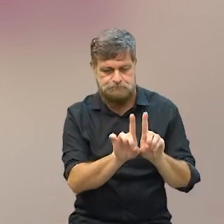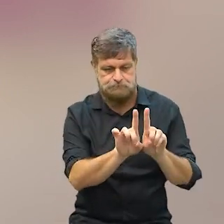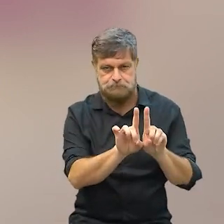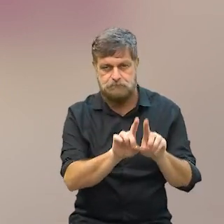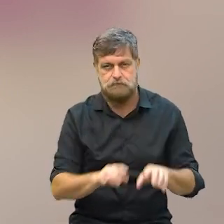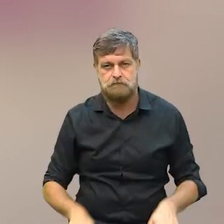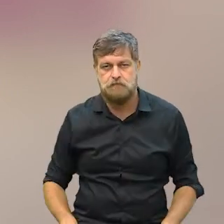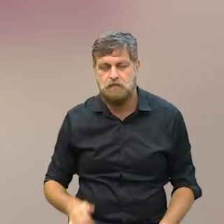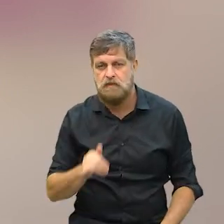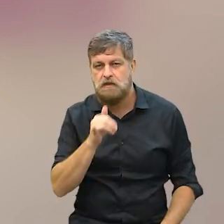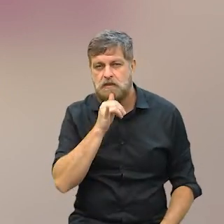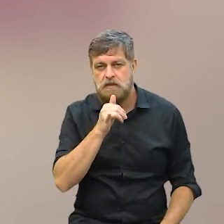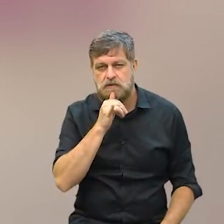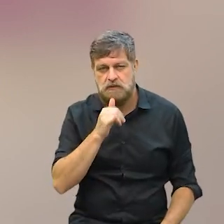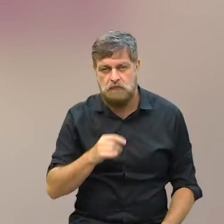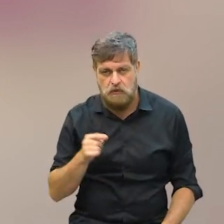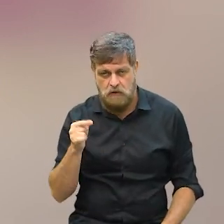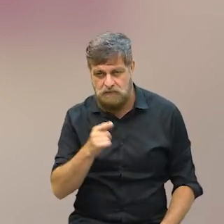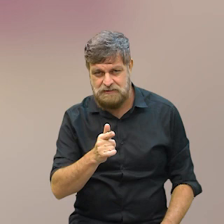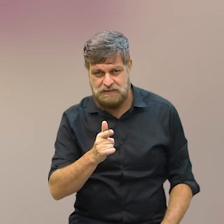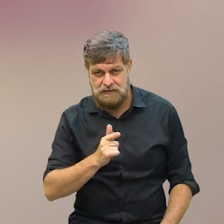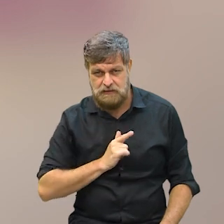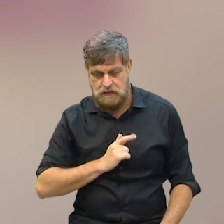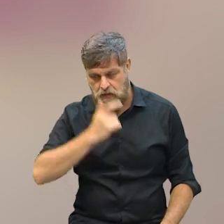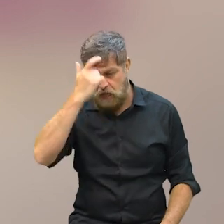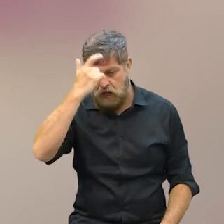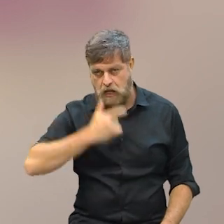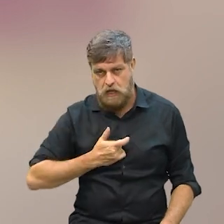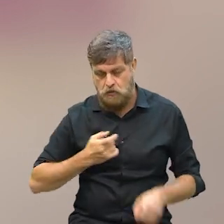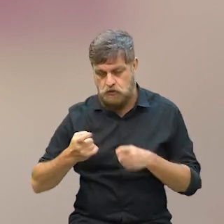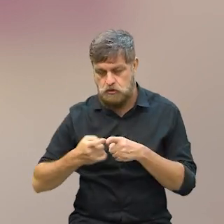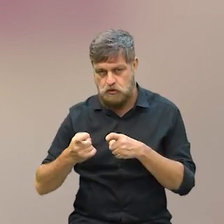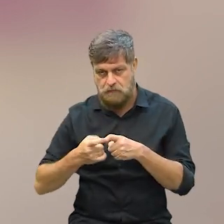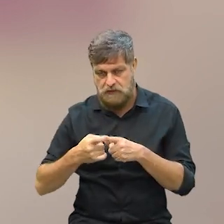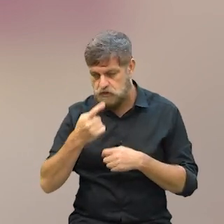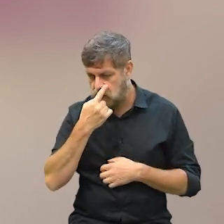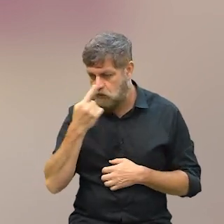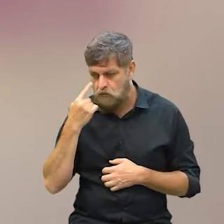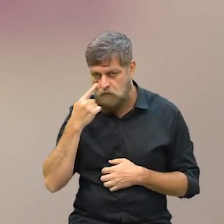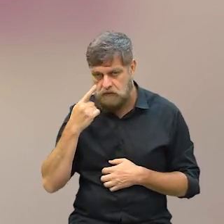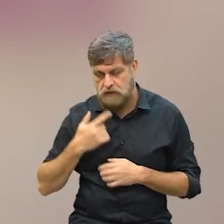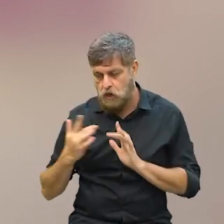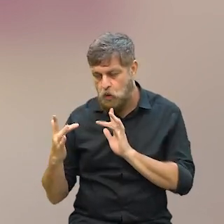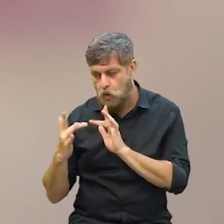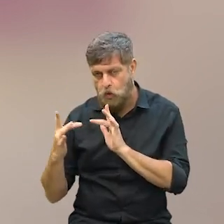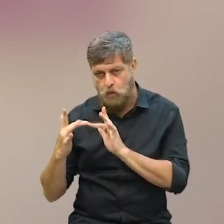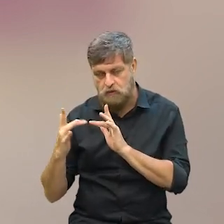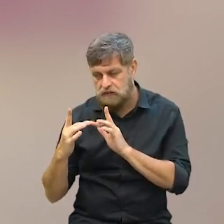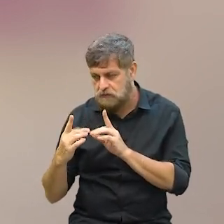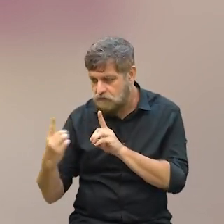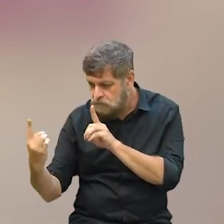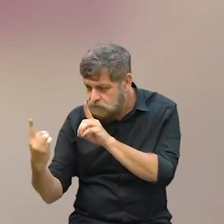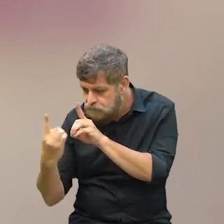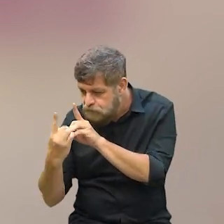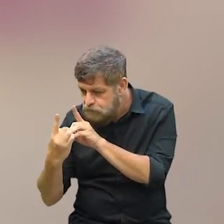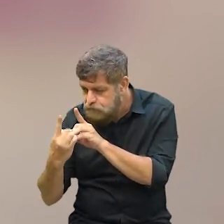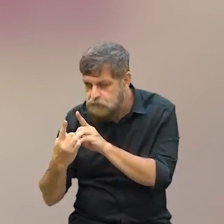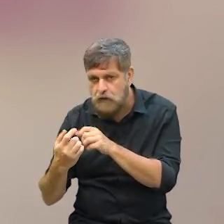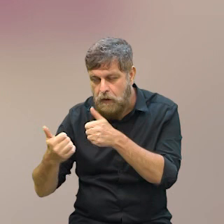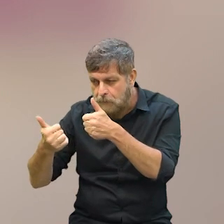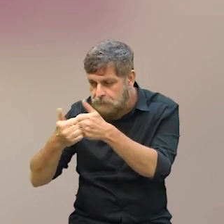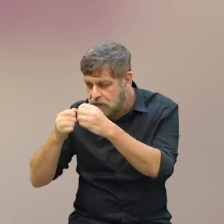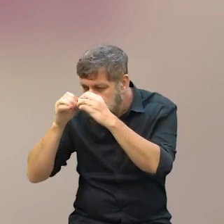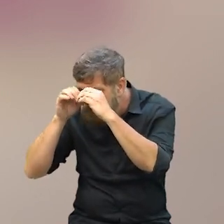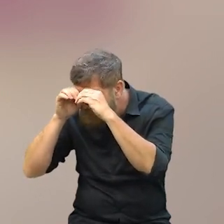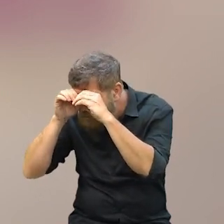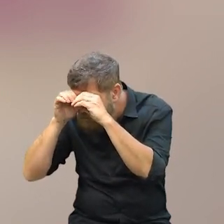Por exemplo, se você estiver falando, eu sou oftalmologista, quando eu entro em contato muito próximo, às vezes quando eu vou fazer um